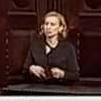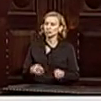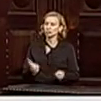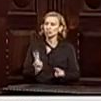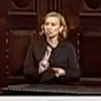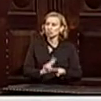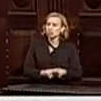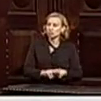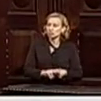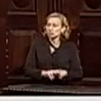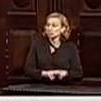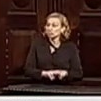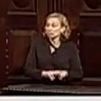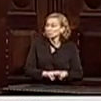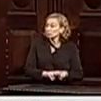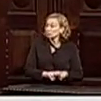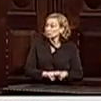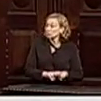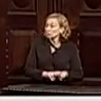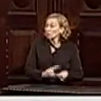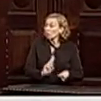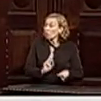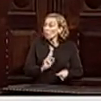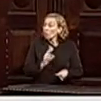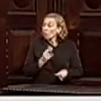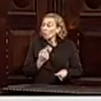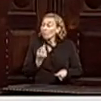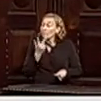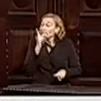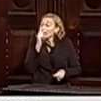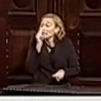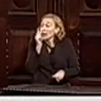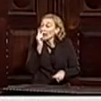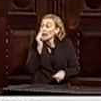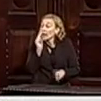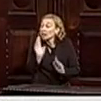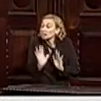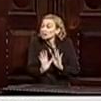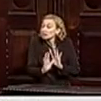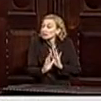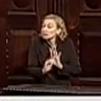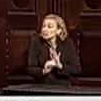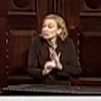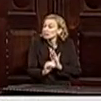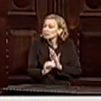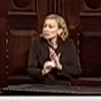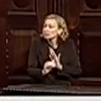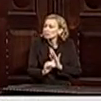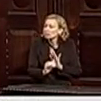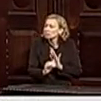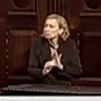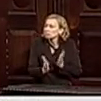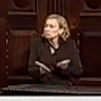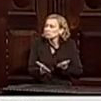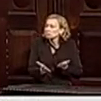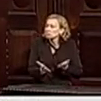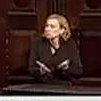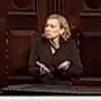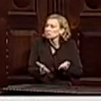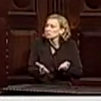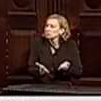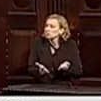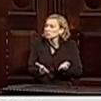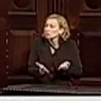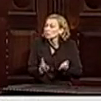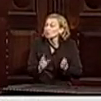ou seja, com suspeitas de descumprimento de ordens judiciais e a possibilidade, aventada